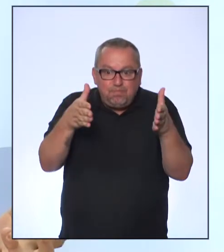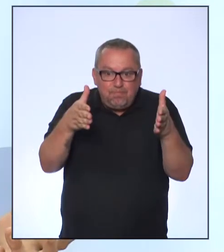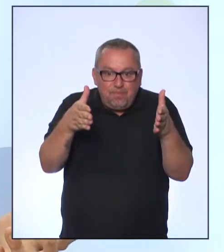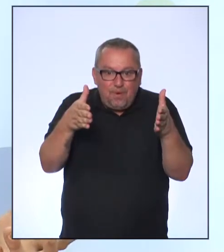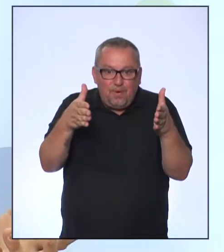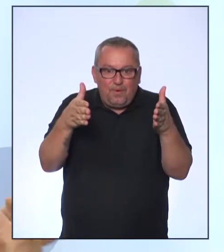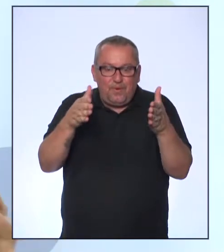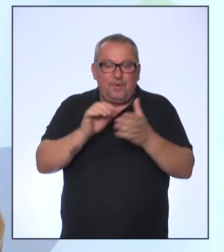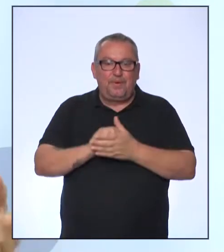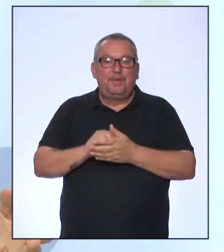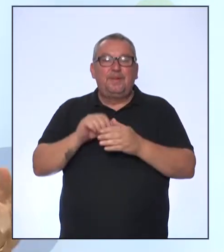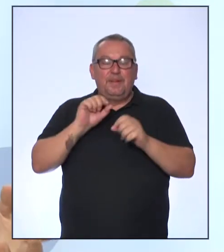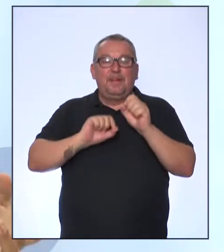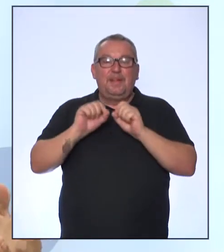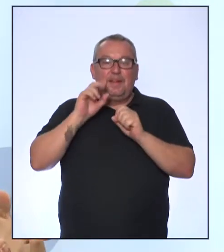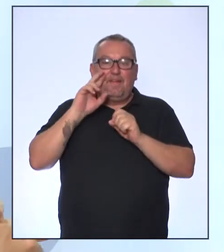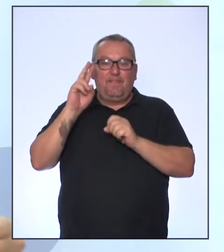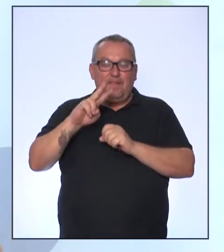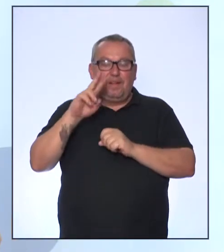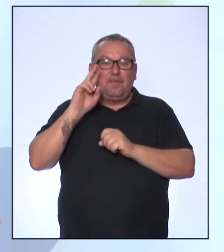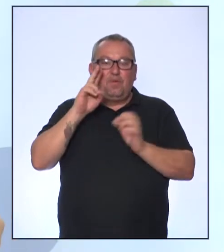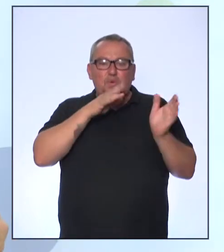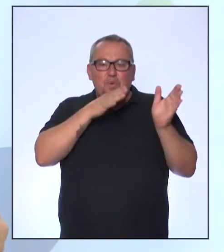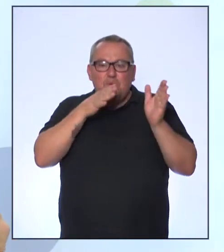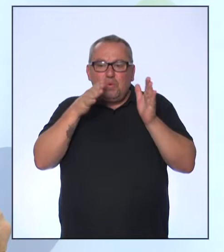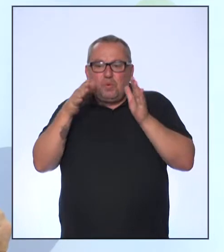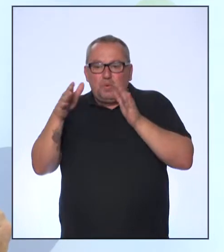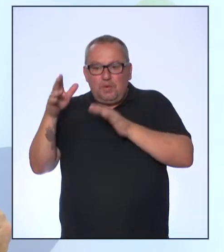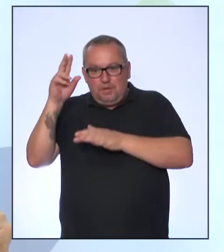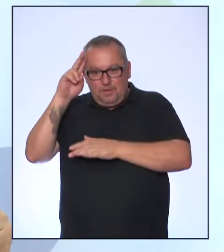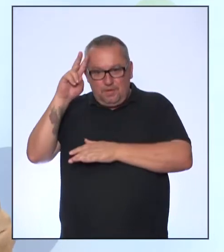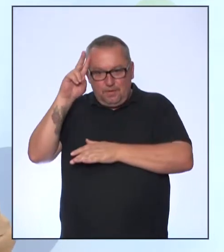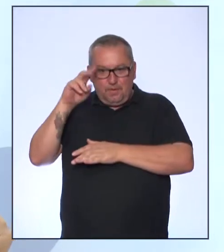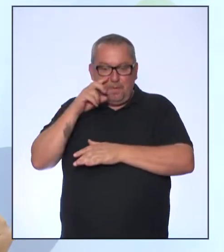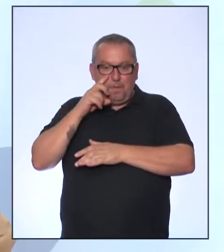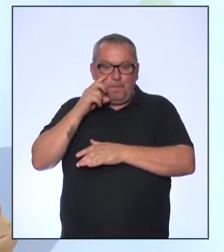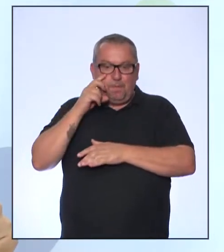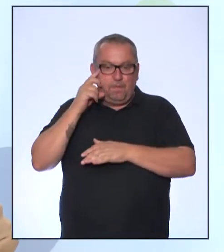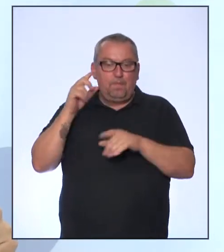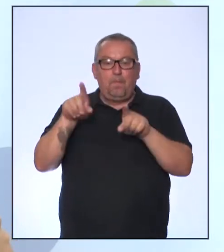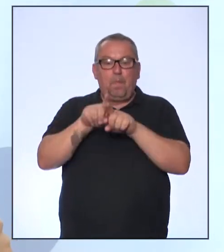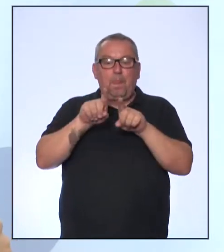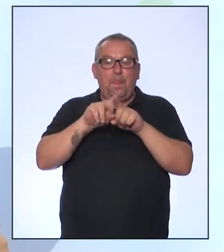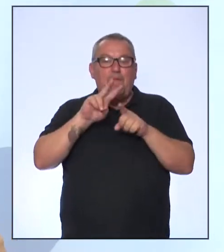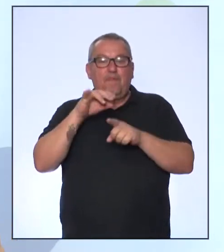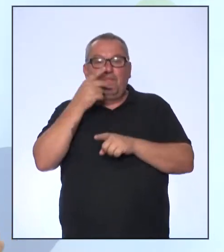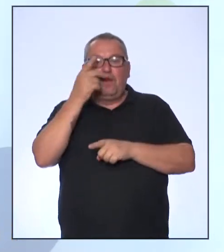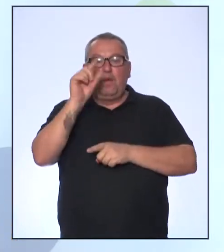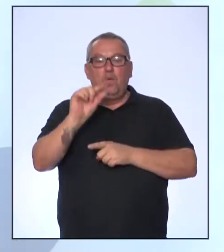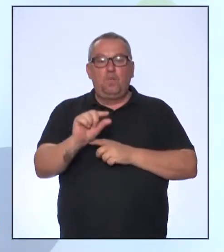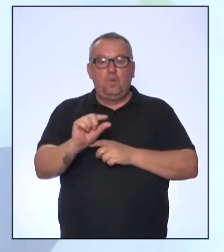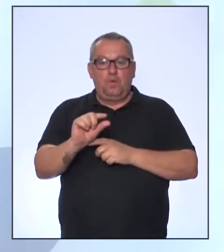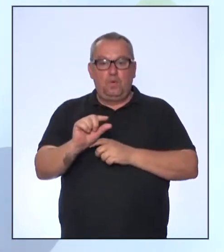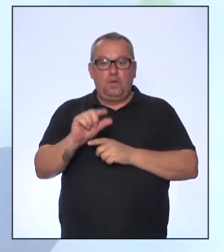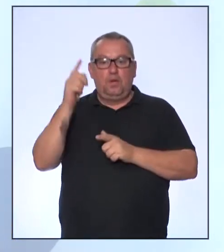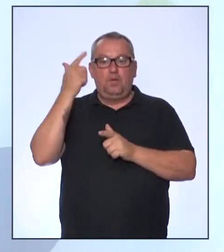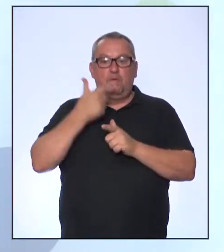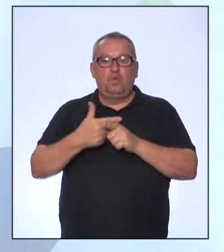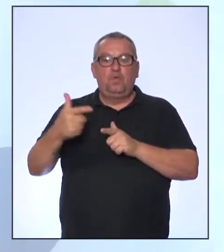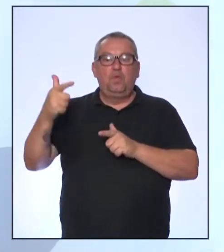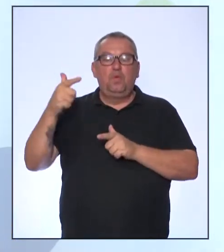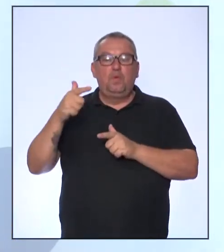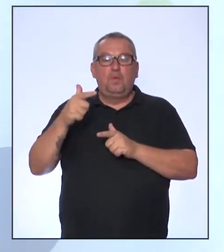que é o espectador, quem está assistindo a história. A gente vai falar um pouquinho agora sobre